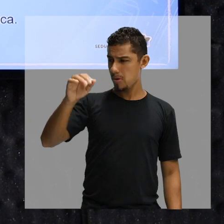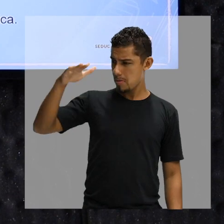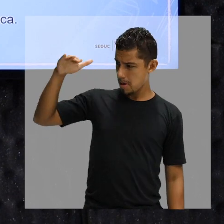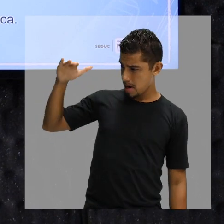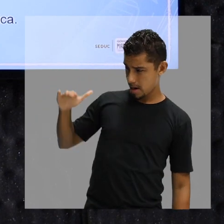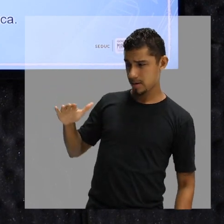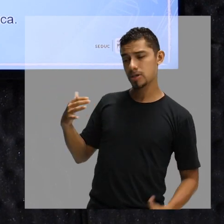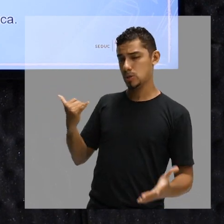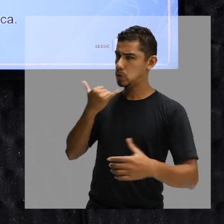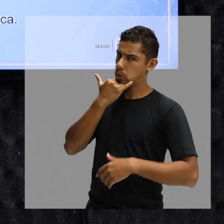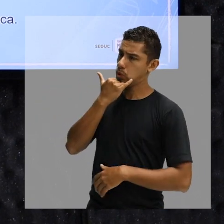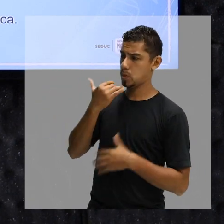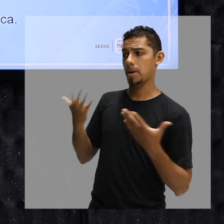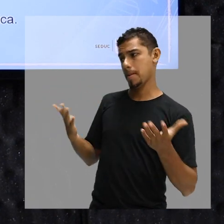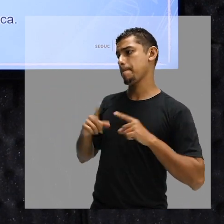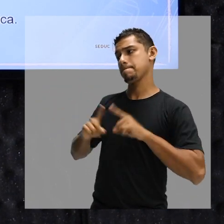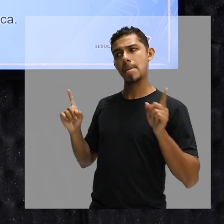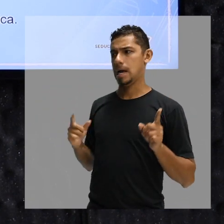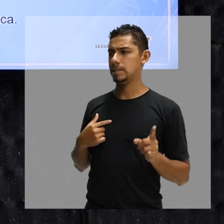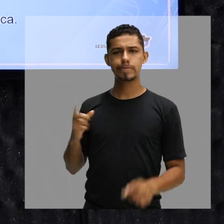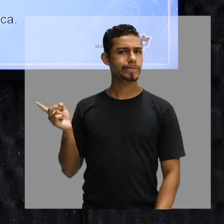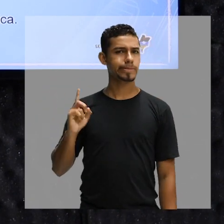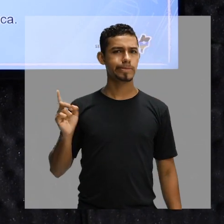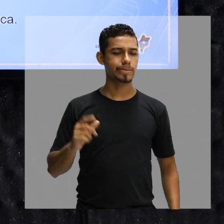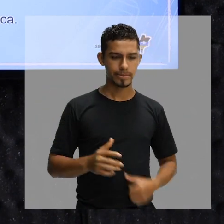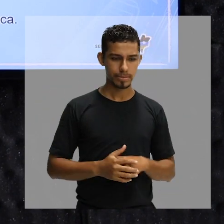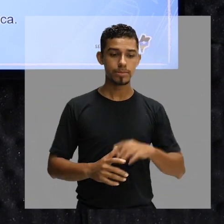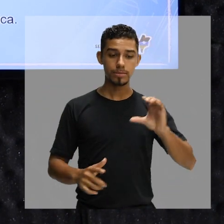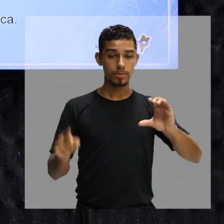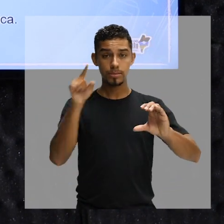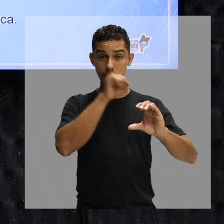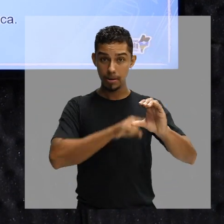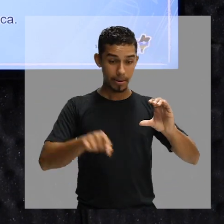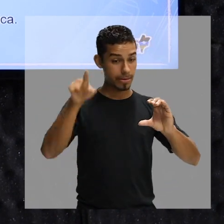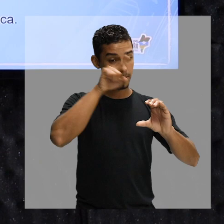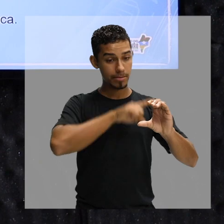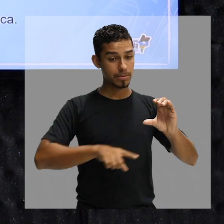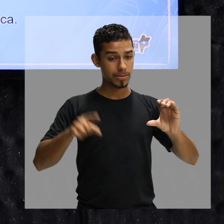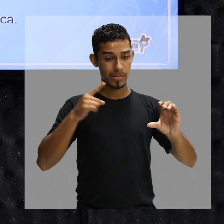ele que nos perdoe, mas não é o caso. Letra C, a